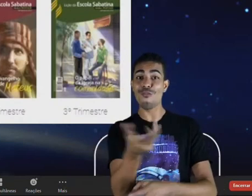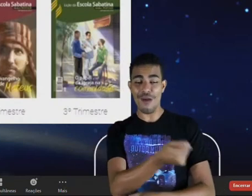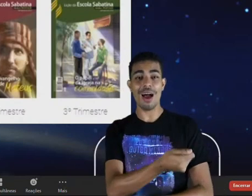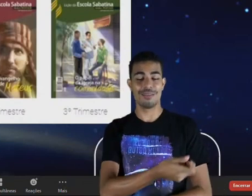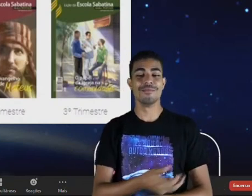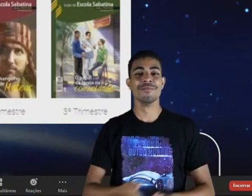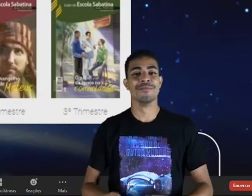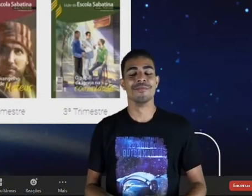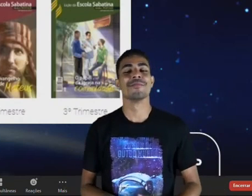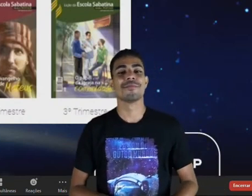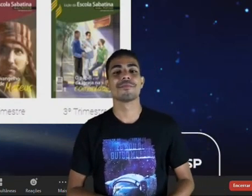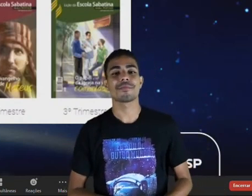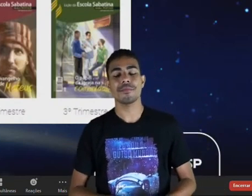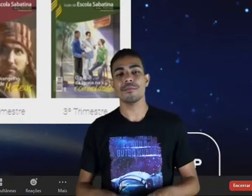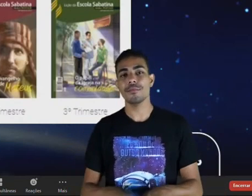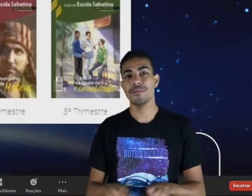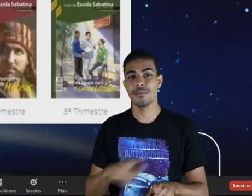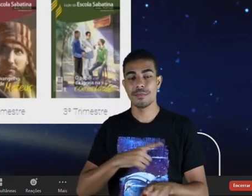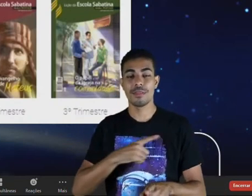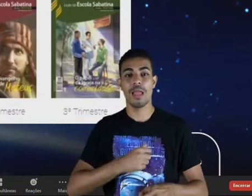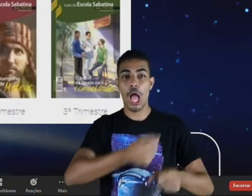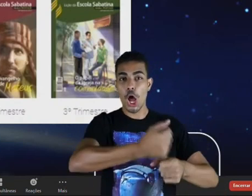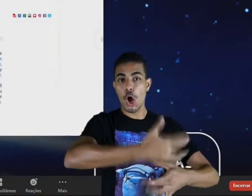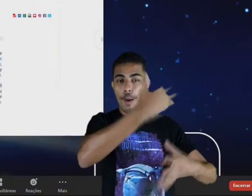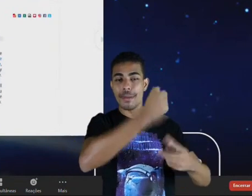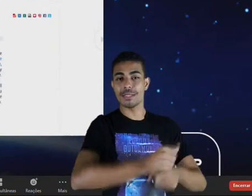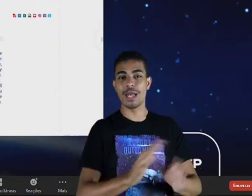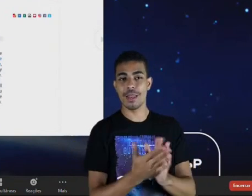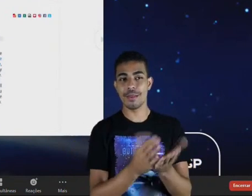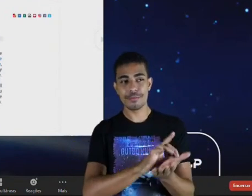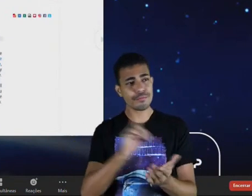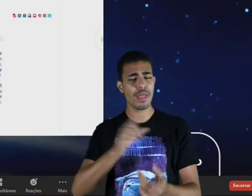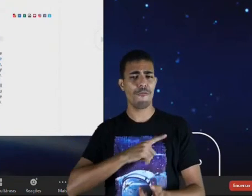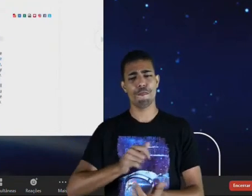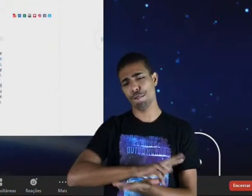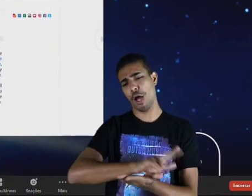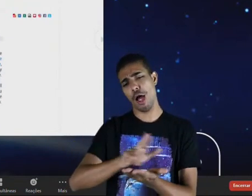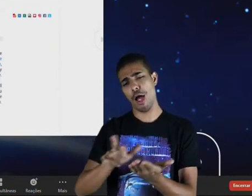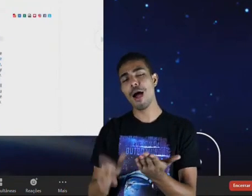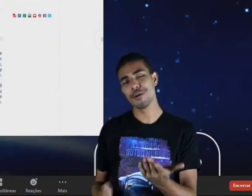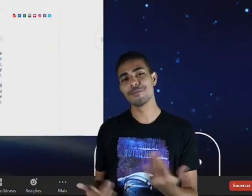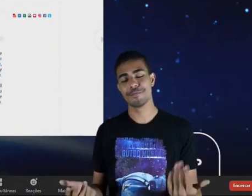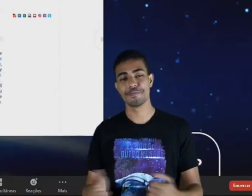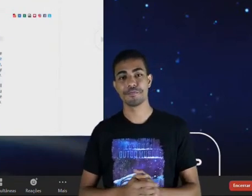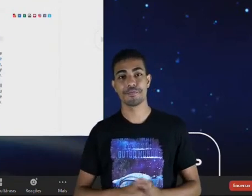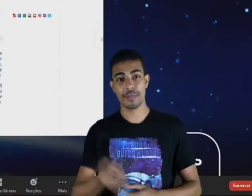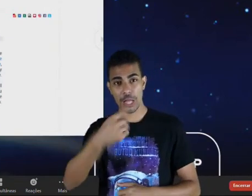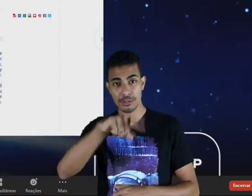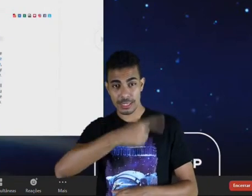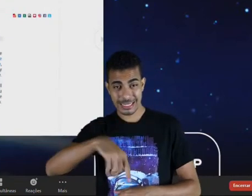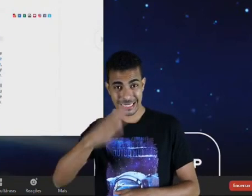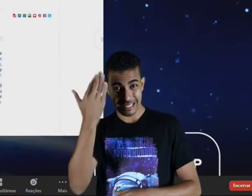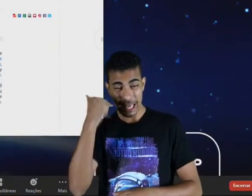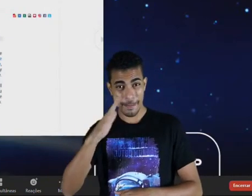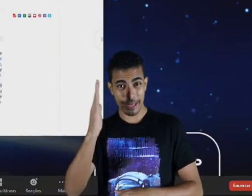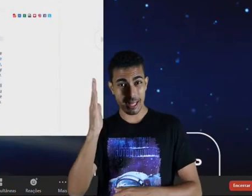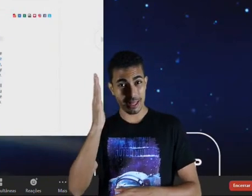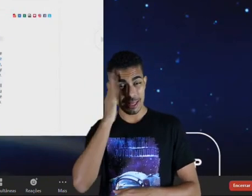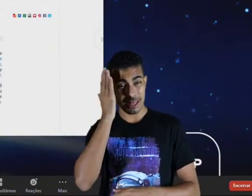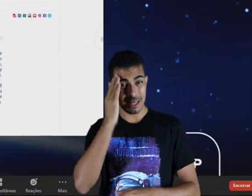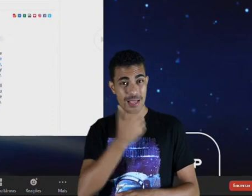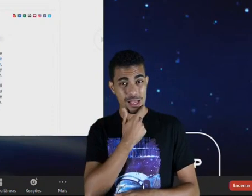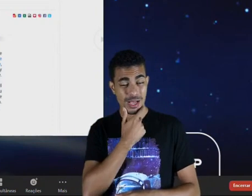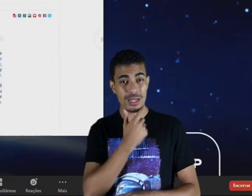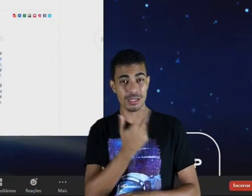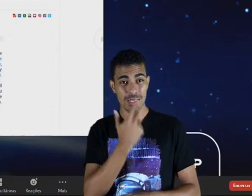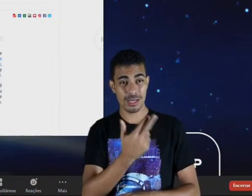lições bíblicas, né, de comentários bíblicos, assim, ó, Esdras e Neemias, você tem um comentário ali. Para aqueles que sabem ler inglês, tem esse site, por